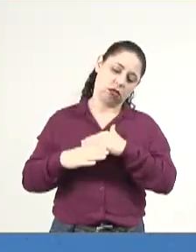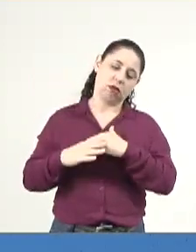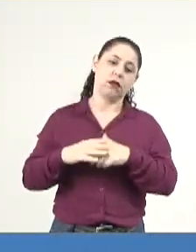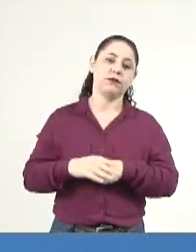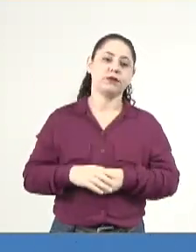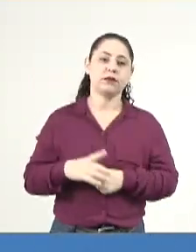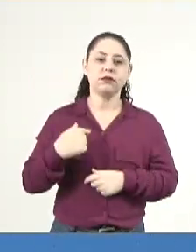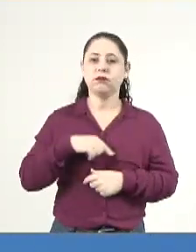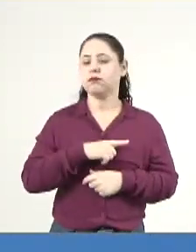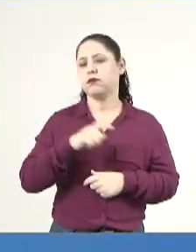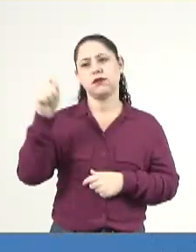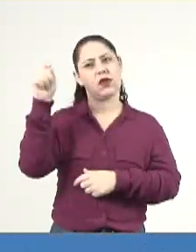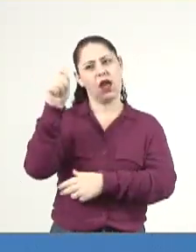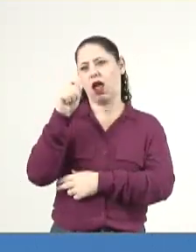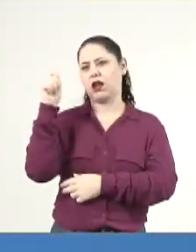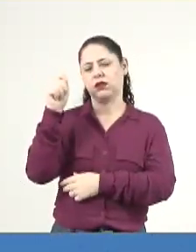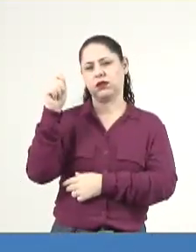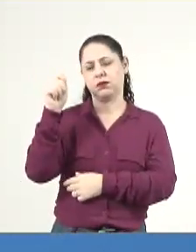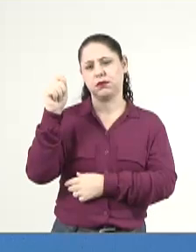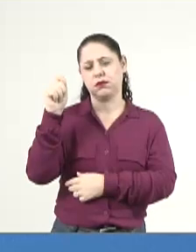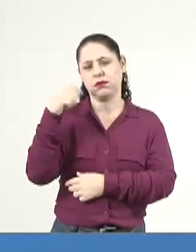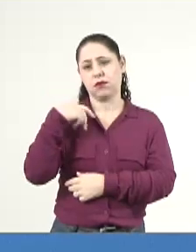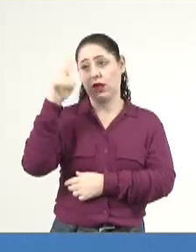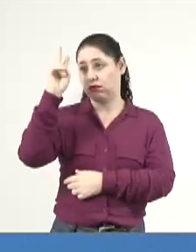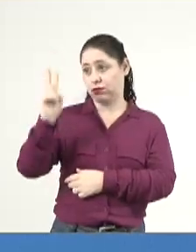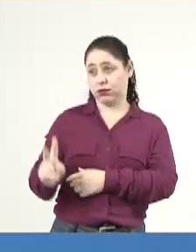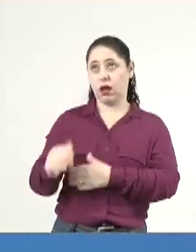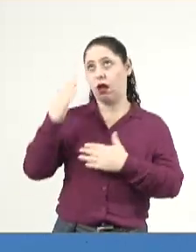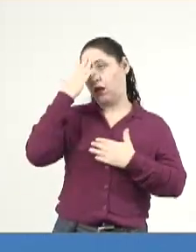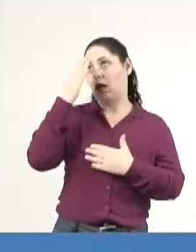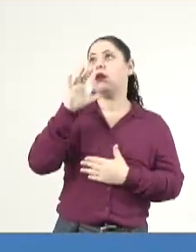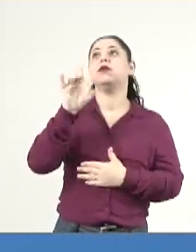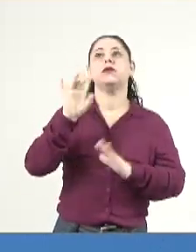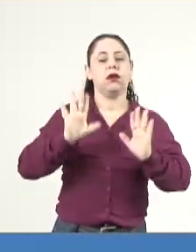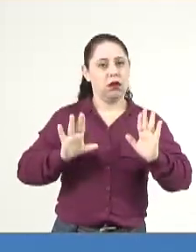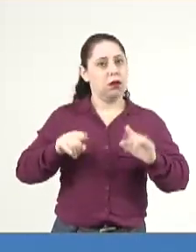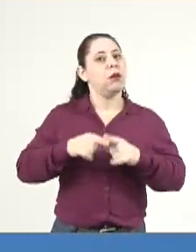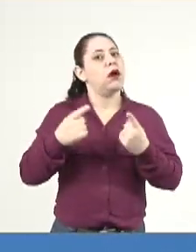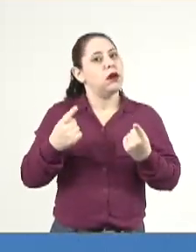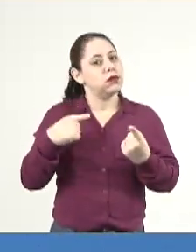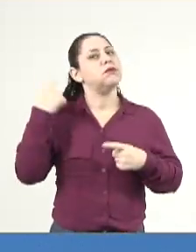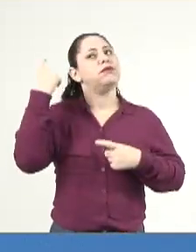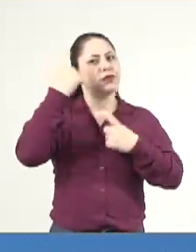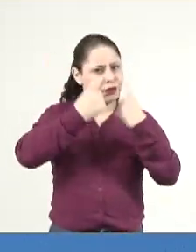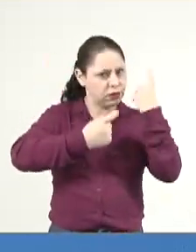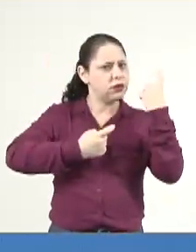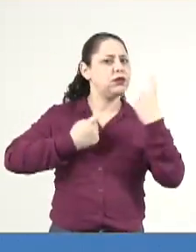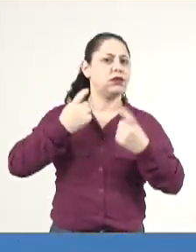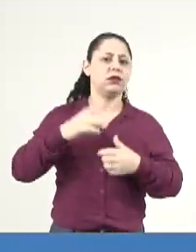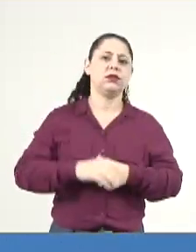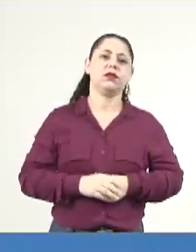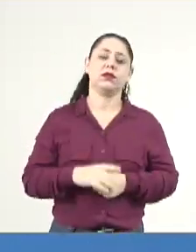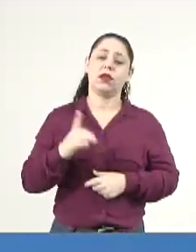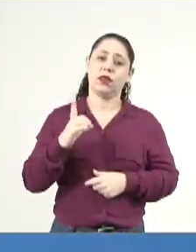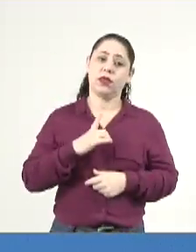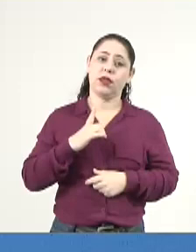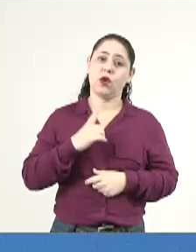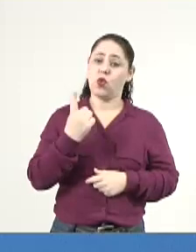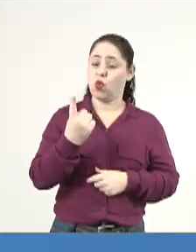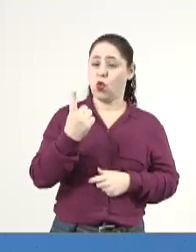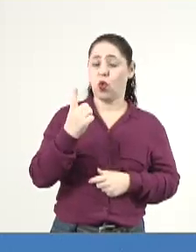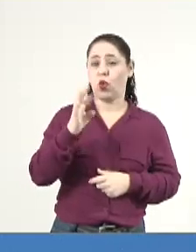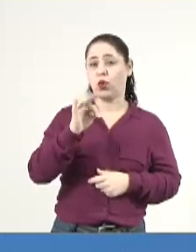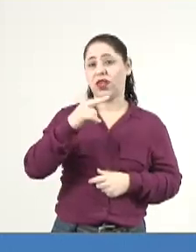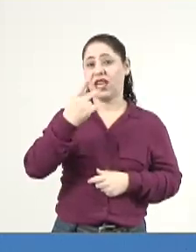somos a Argentina, não somos ainda a Venezuela, graças a Deus, mas é muito preocupante termos 1 trilhão